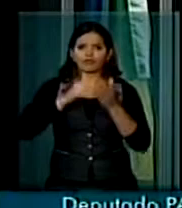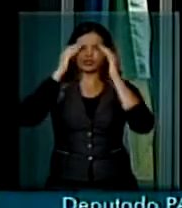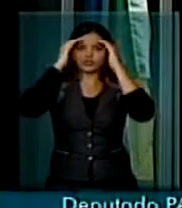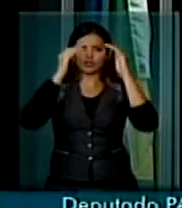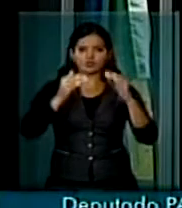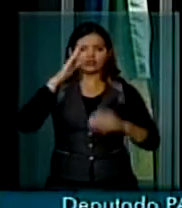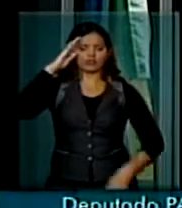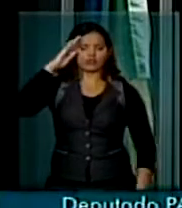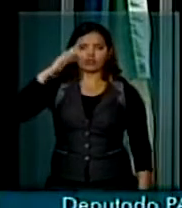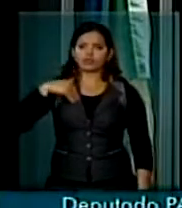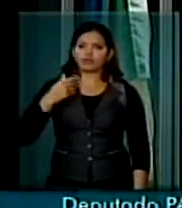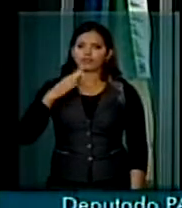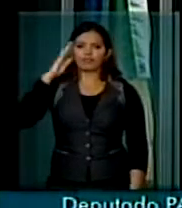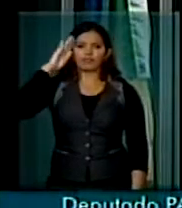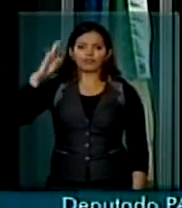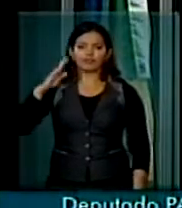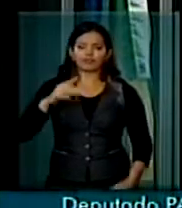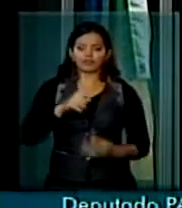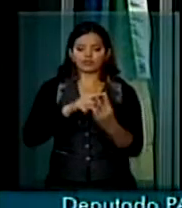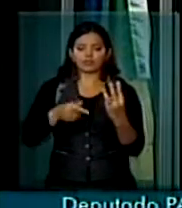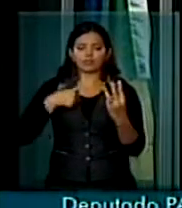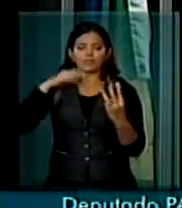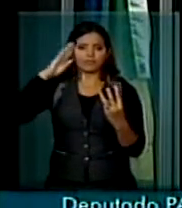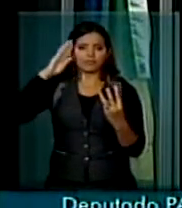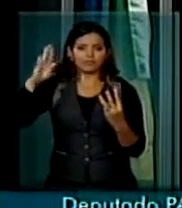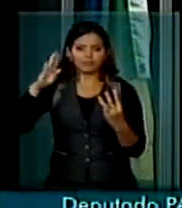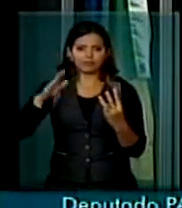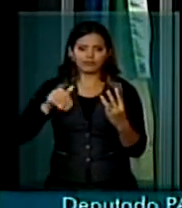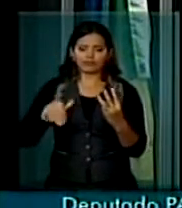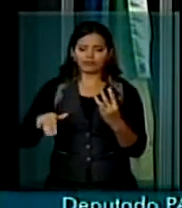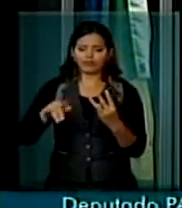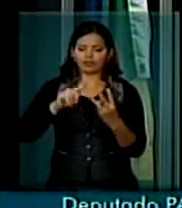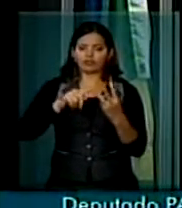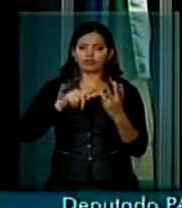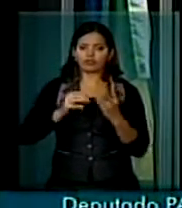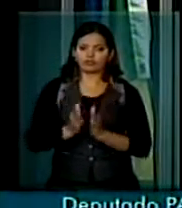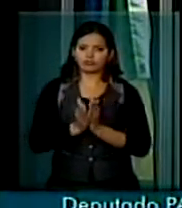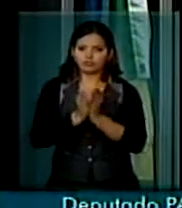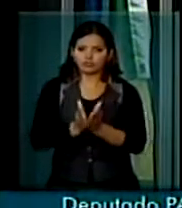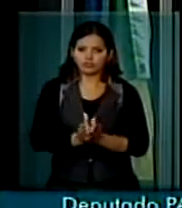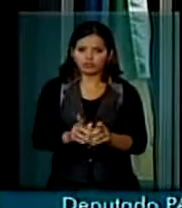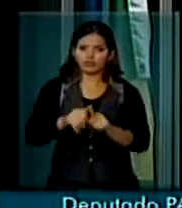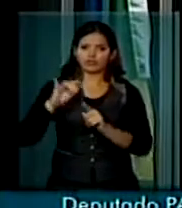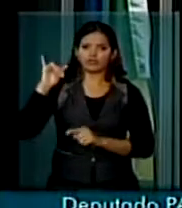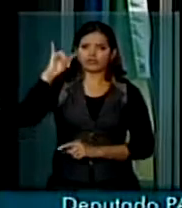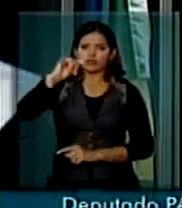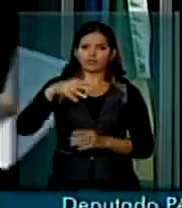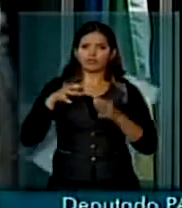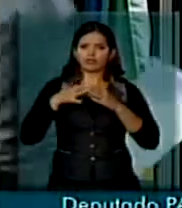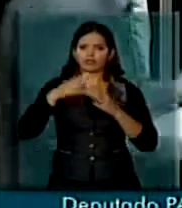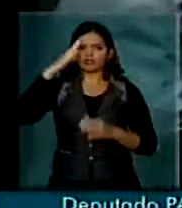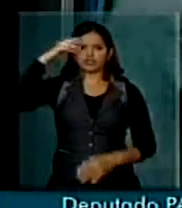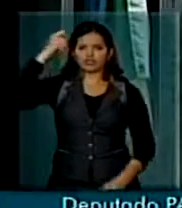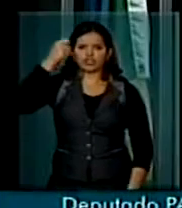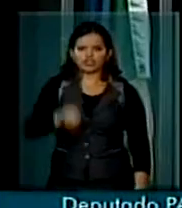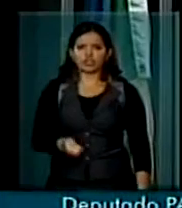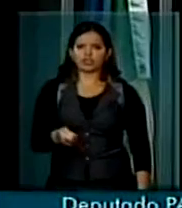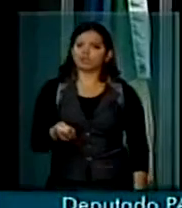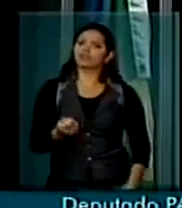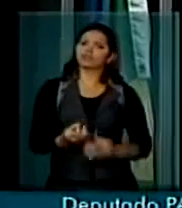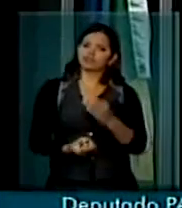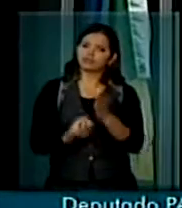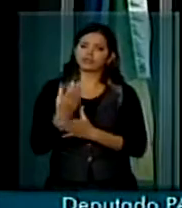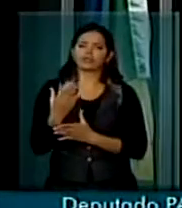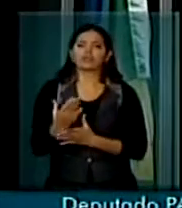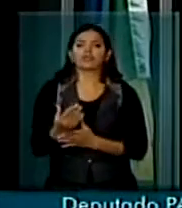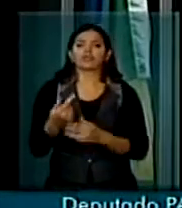Armadas, tentando fazer das Forças Armadas massa revolucionária de manobra para uma ditadura que logo se instalaria.